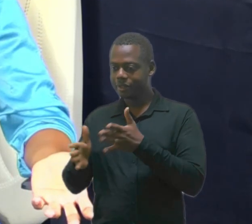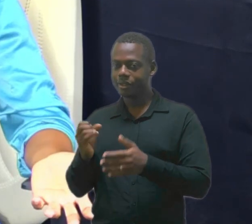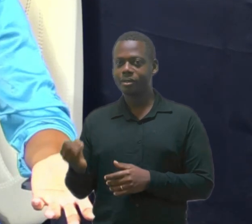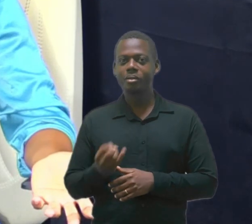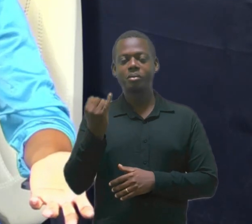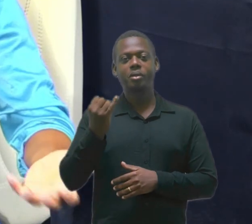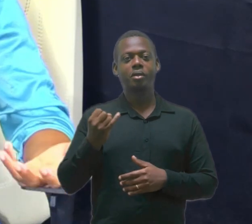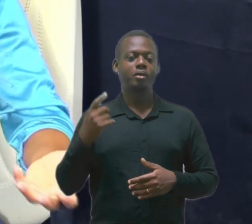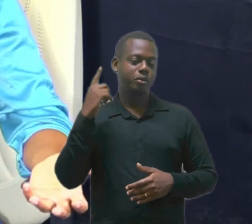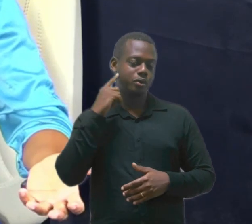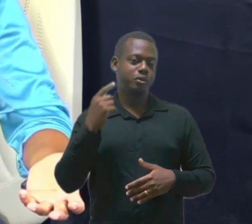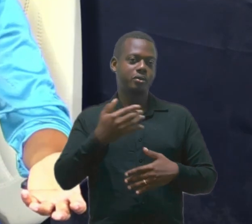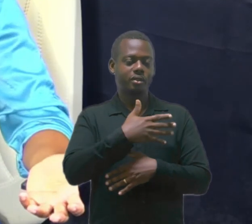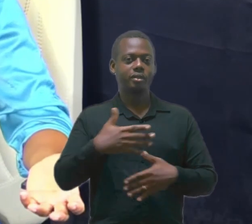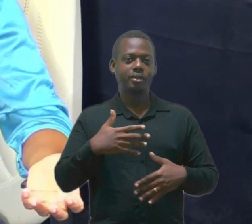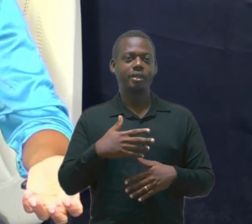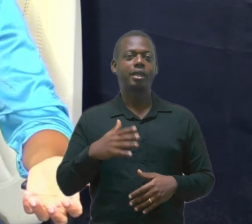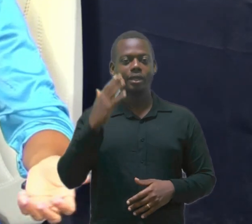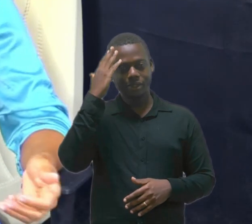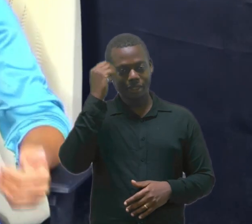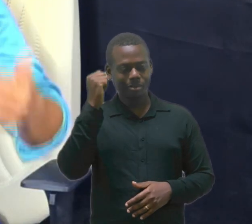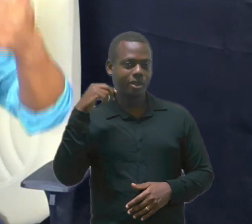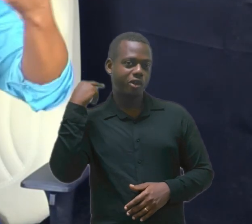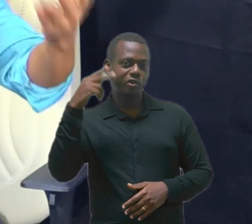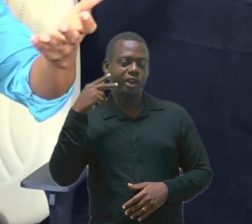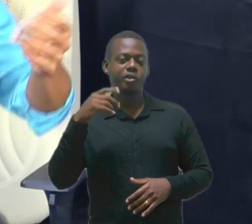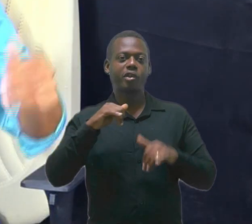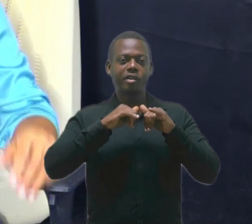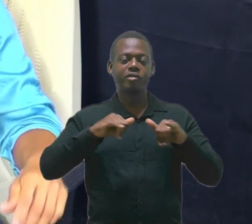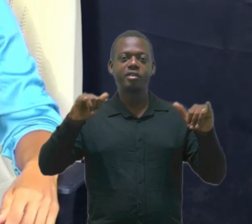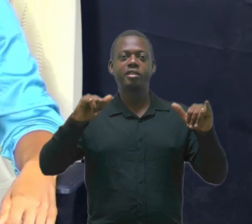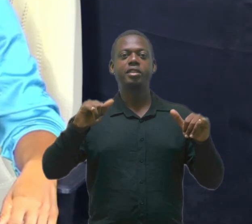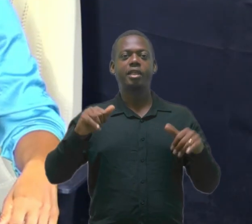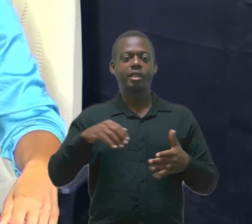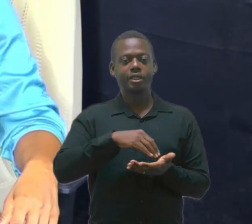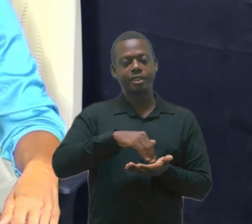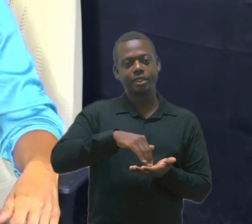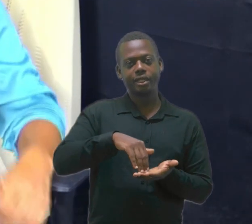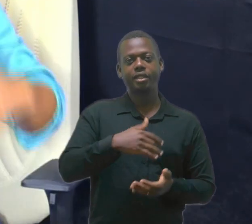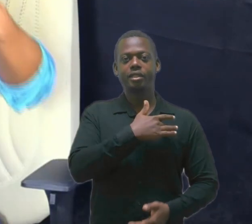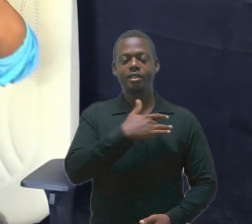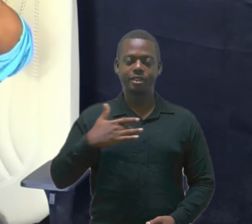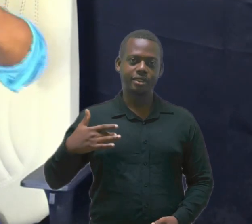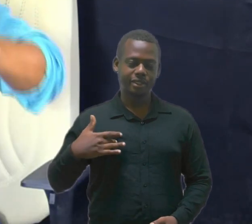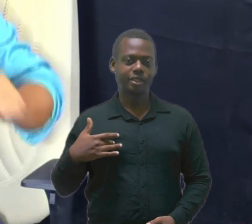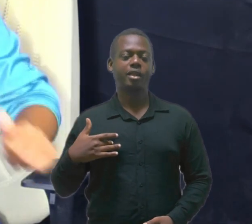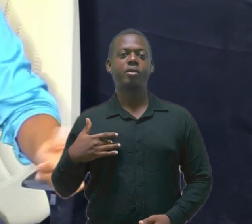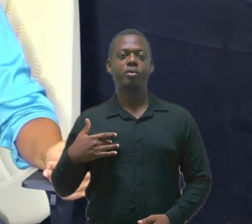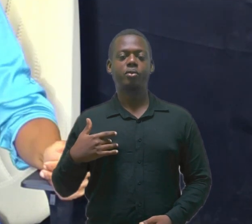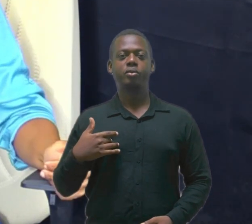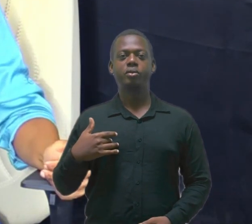cidade. Uhum. Então, saber o que é que o vereador está pronunciando, saber qual é aquele informe da Secretaria de Saúde, a